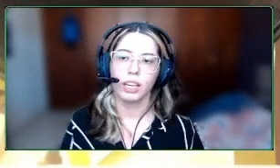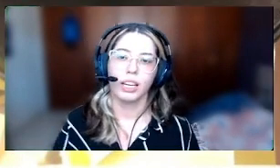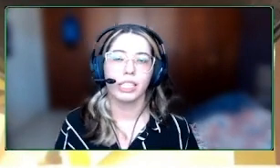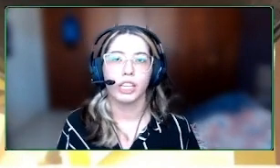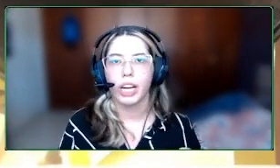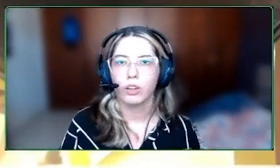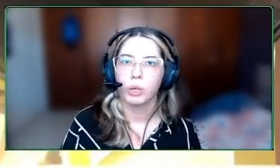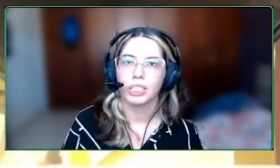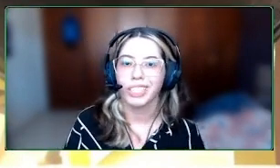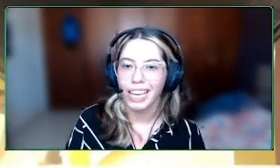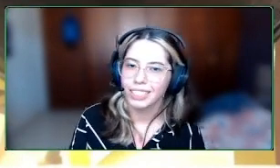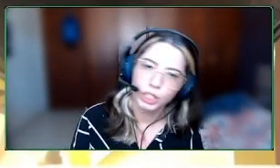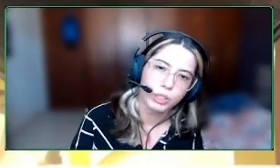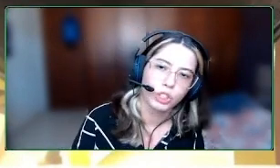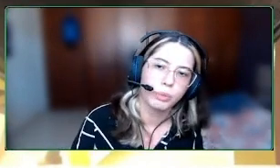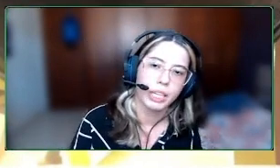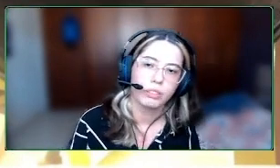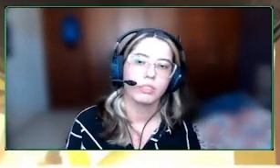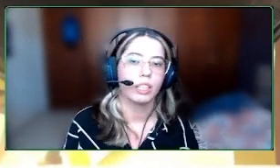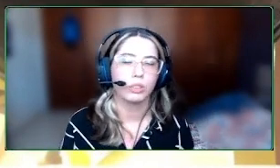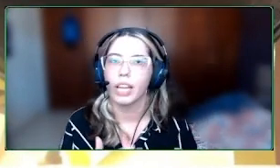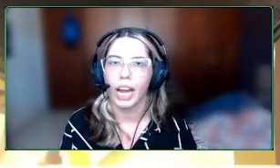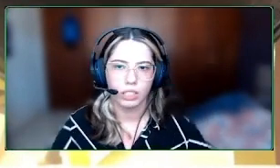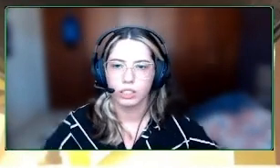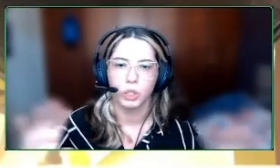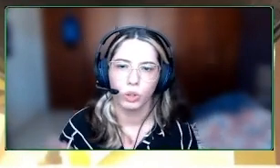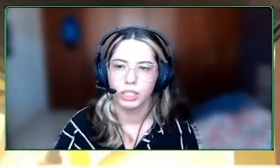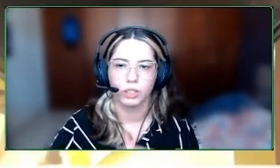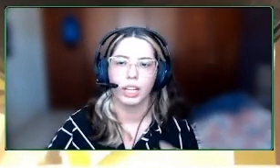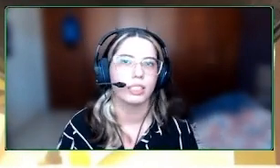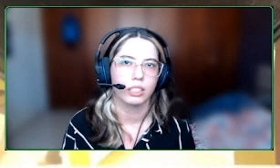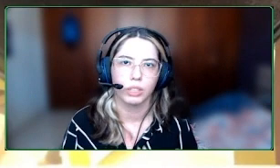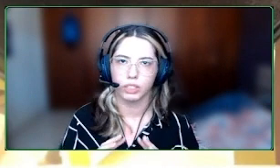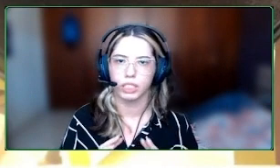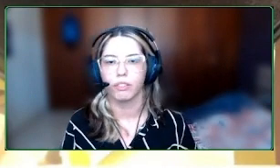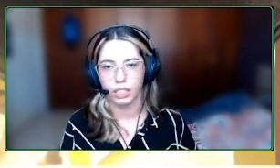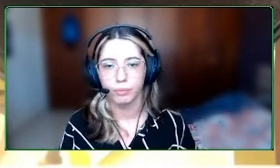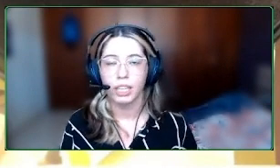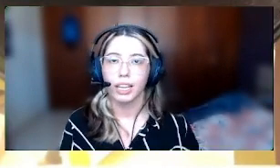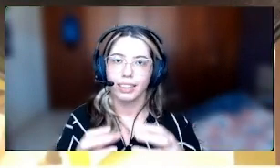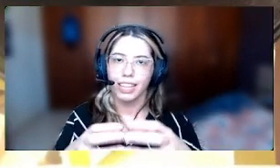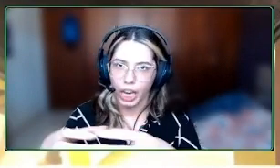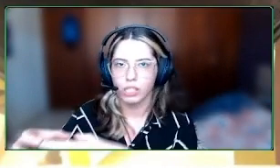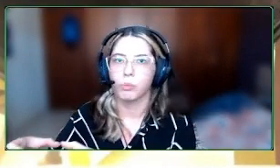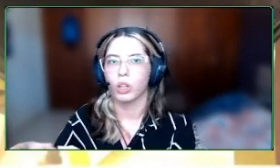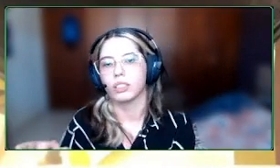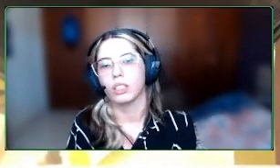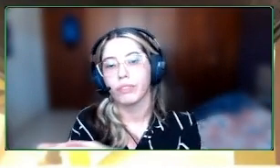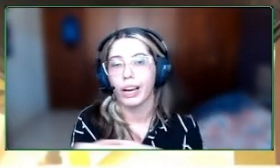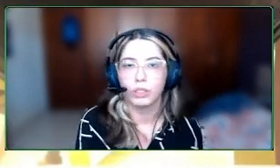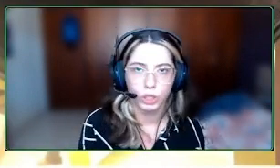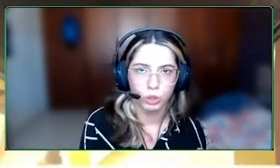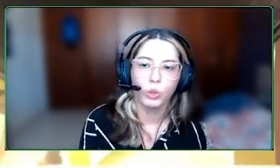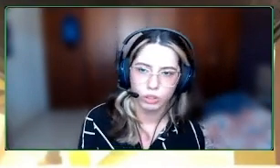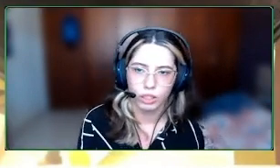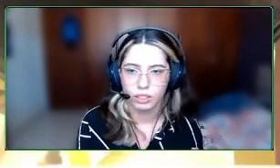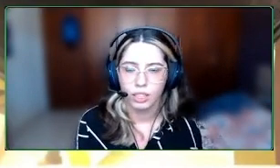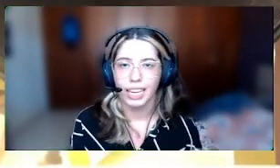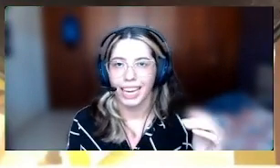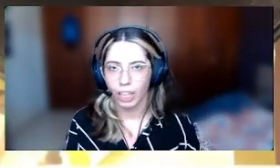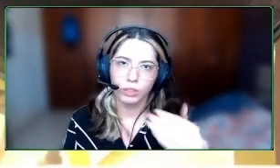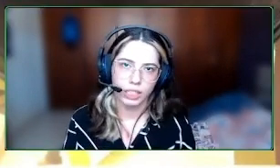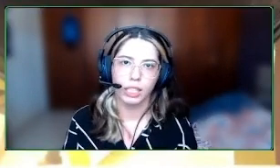2007, e eles retiraram uma amostra de 10 centímetros de comprimento e desconsideraram essas dimensões relacionadas à seção transversal da viga, deixaram essas amostras em vácuo durante 2